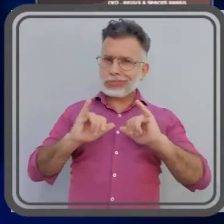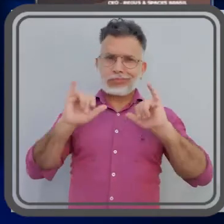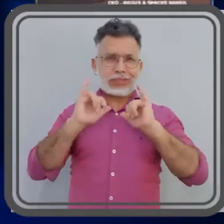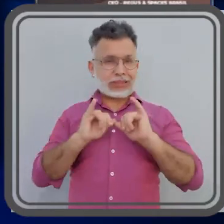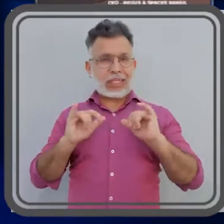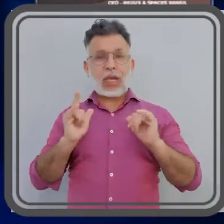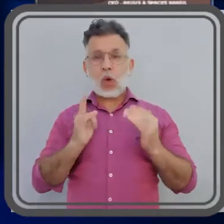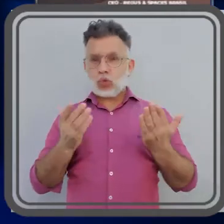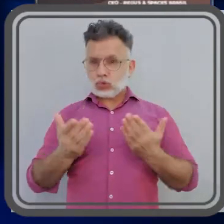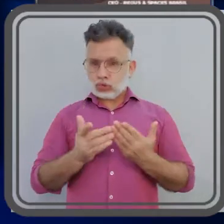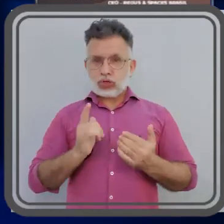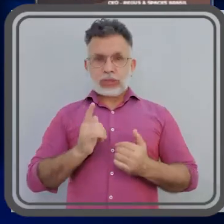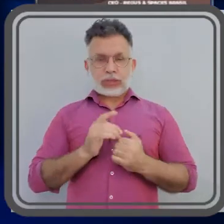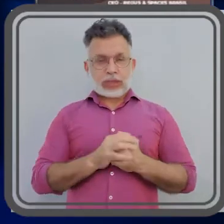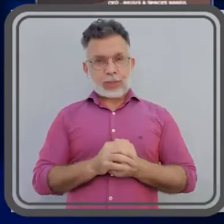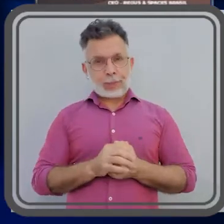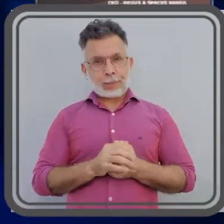etc.